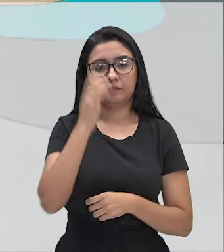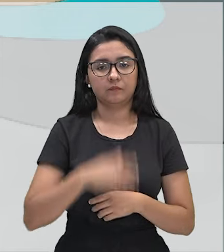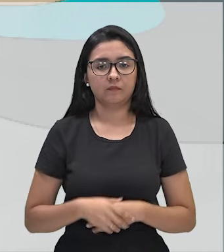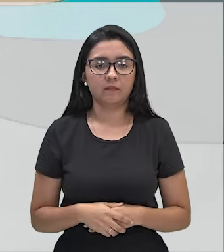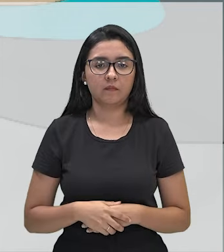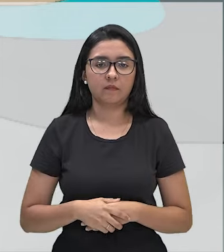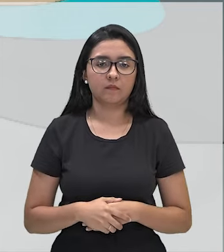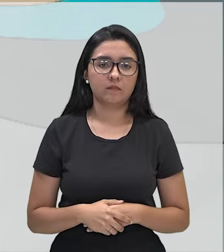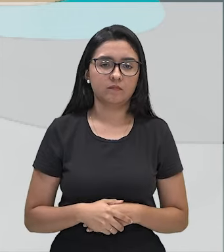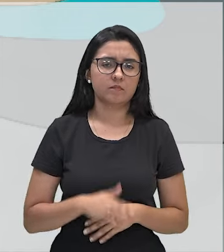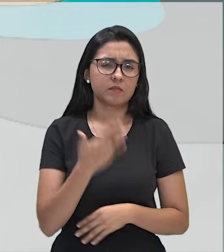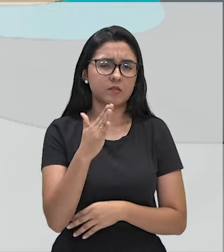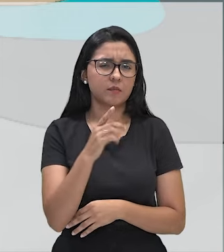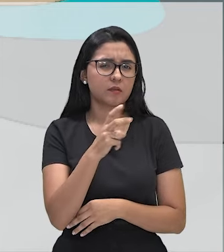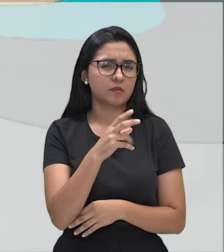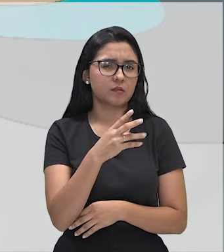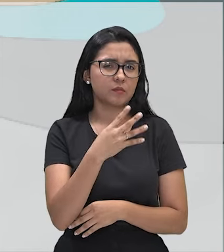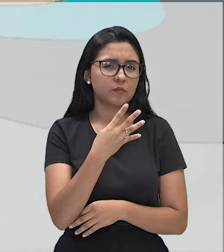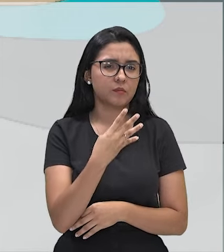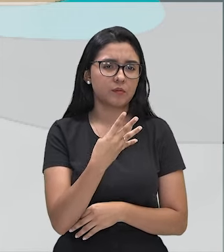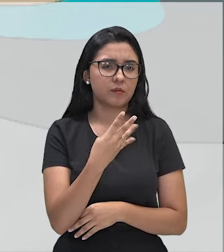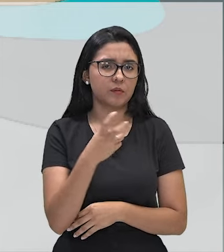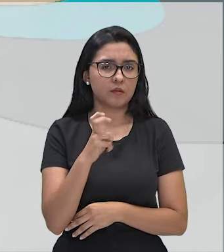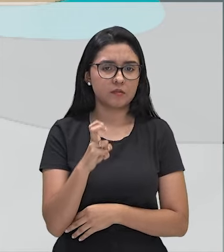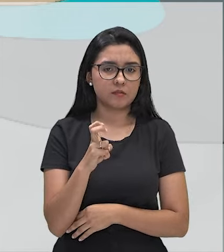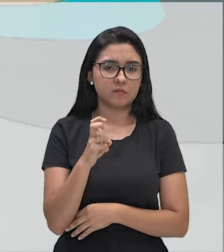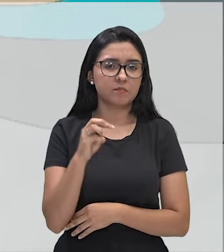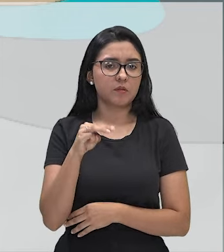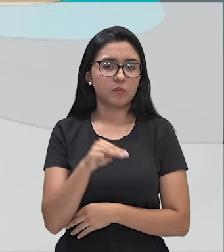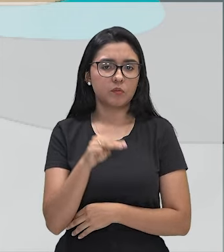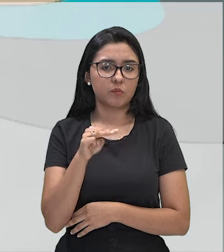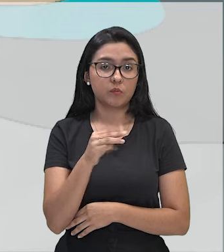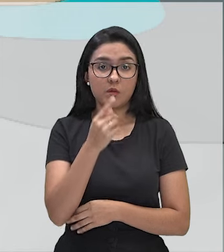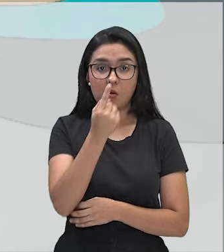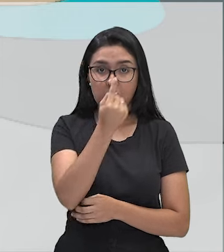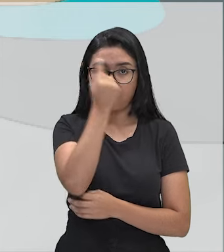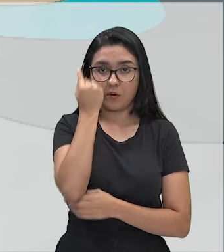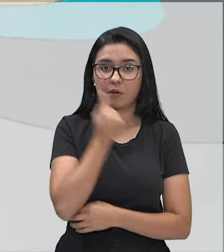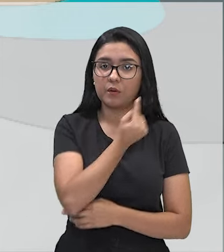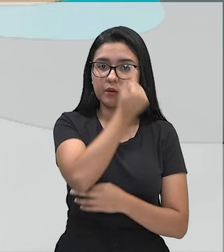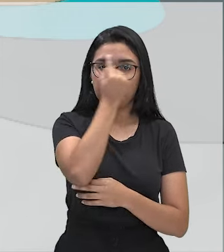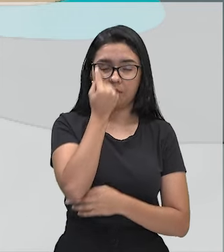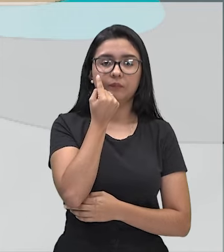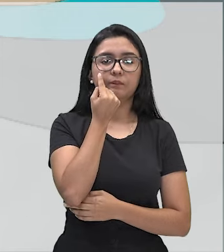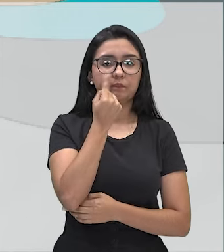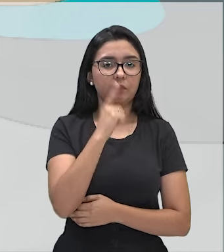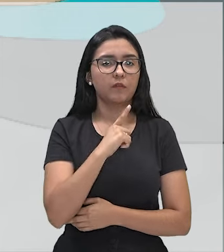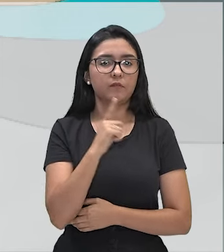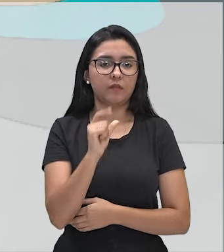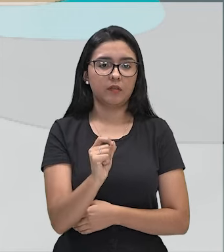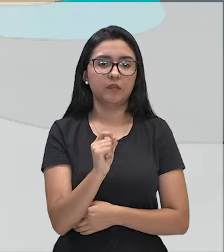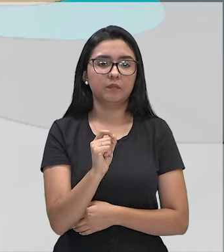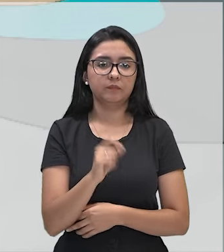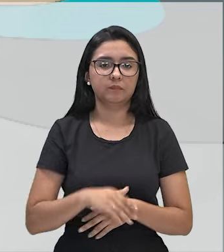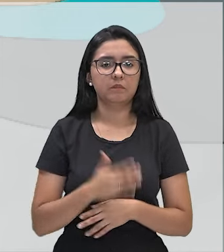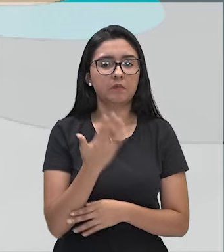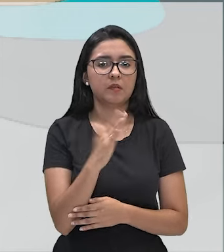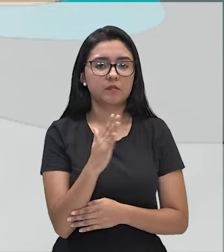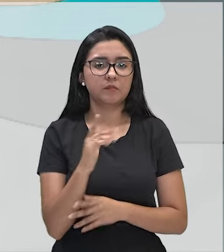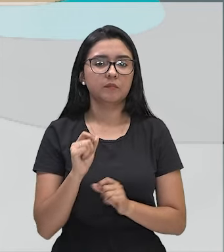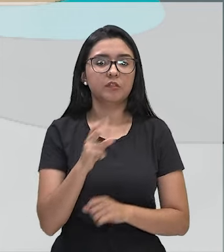Girar ali em torno de 4 de 45 minutos a 1 hora e vai ter um gasto aproximado